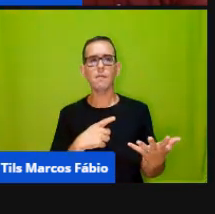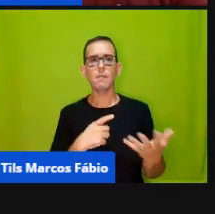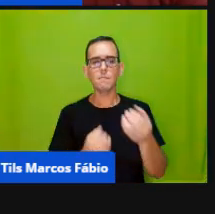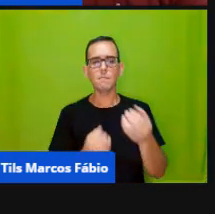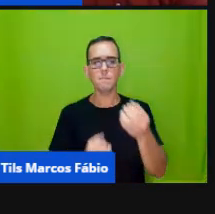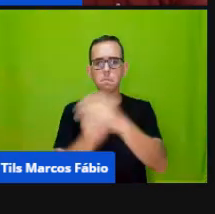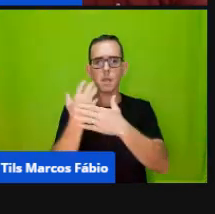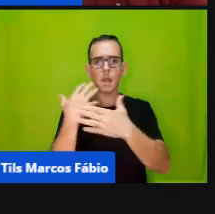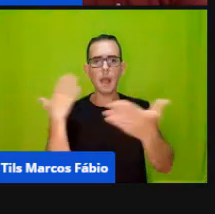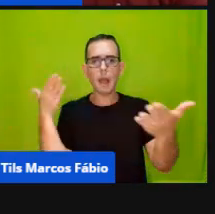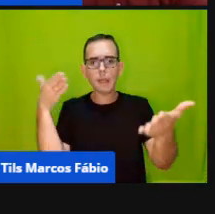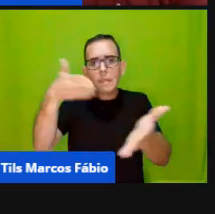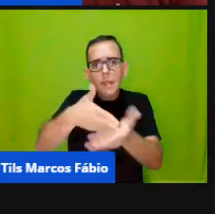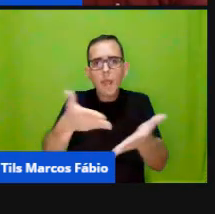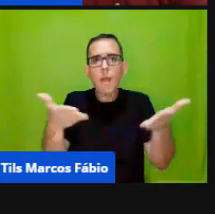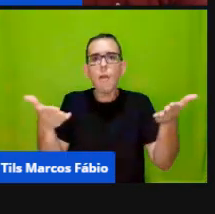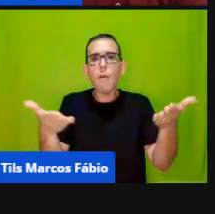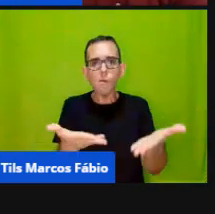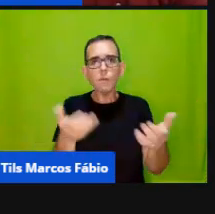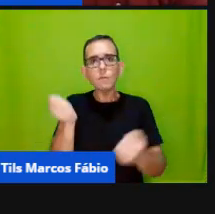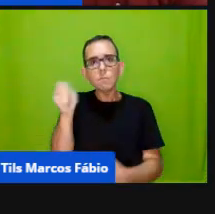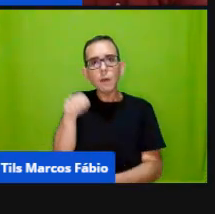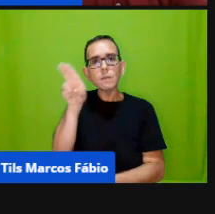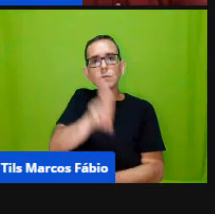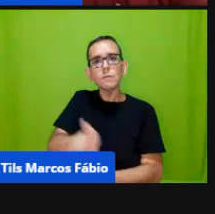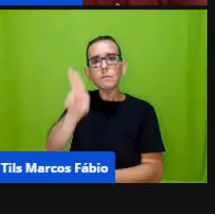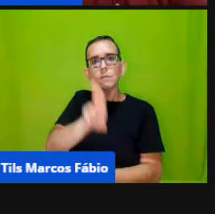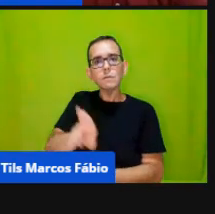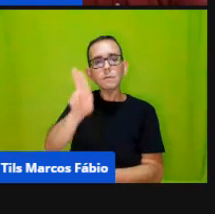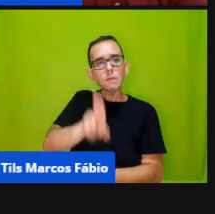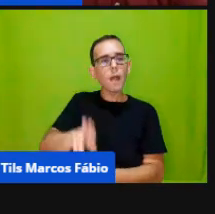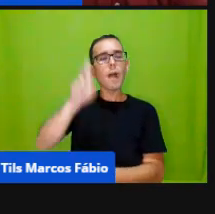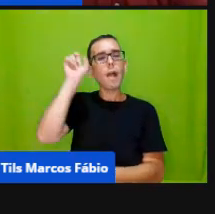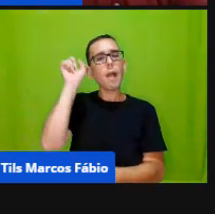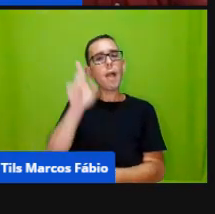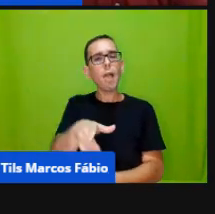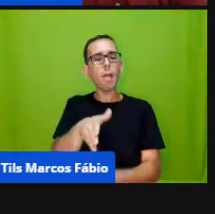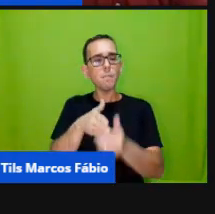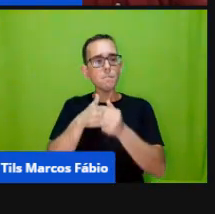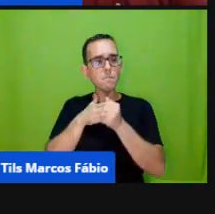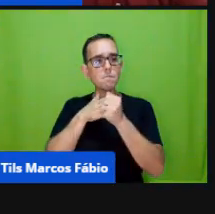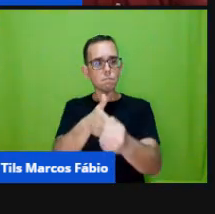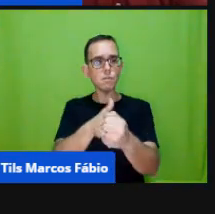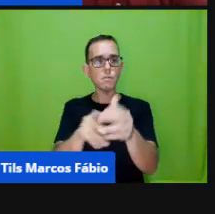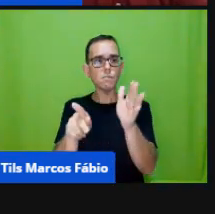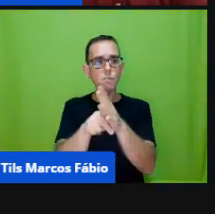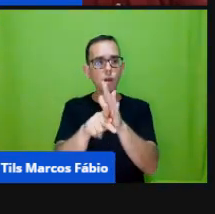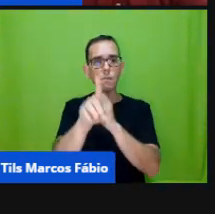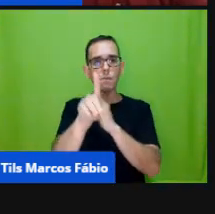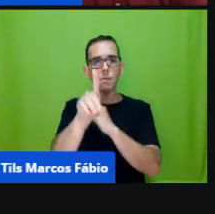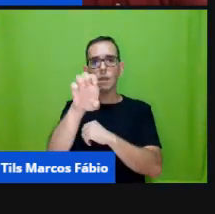hoje a gente usa e praticamente é um carro-chefe da DEAC, né?